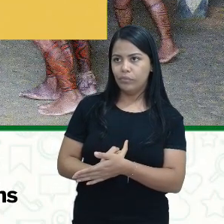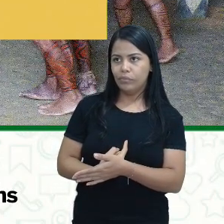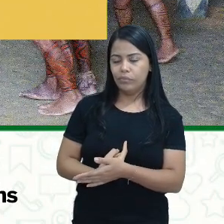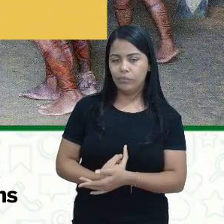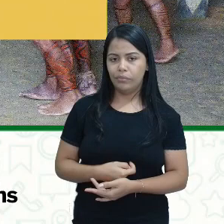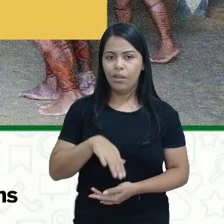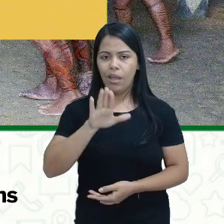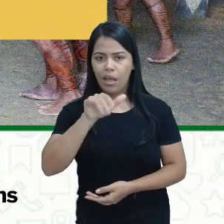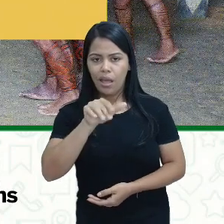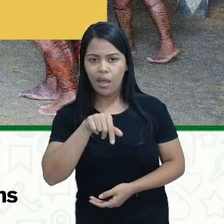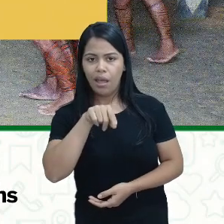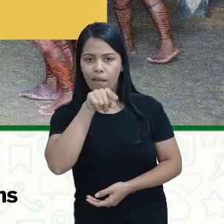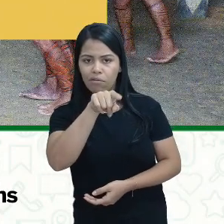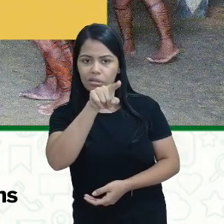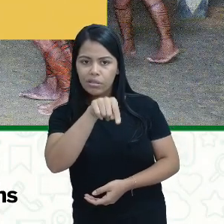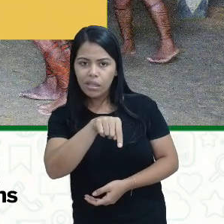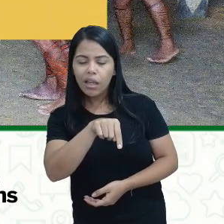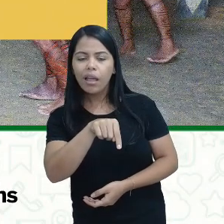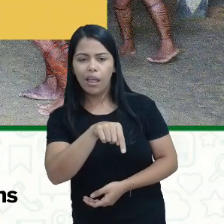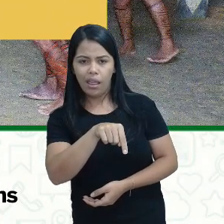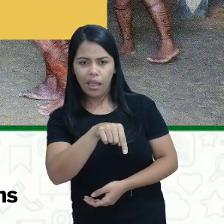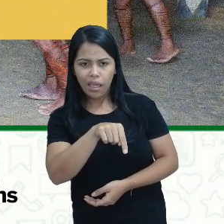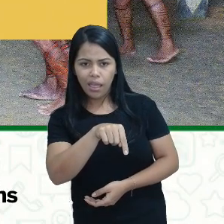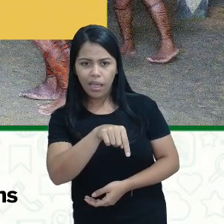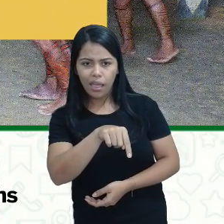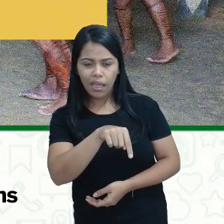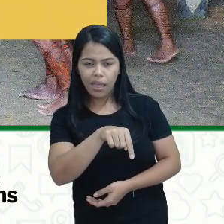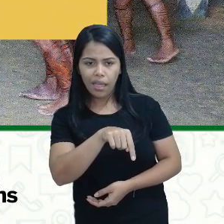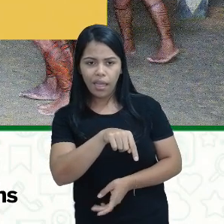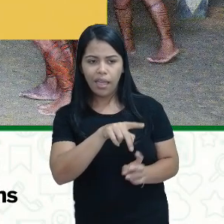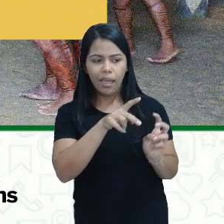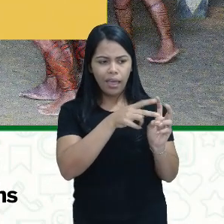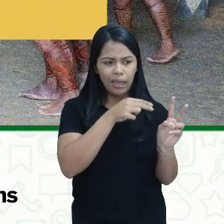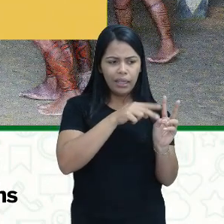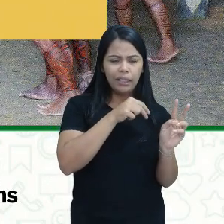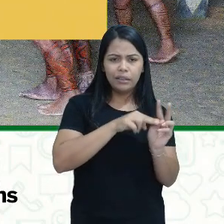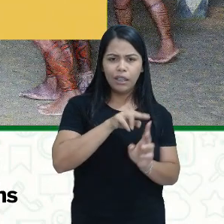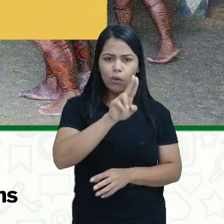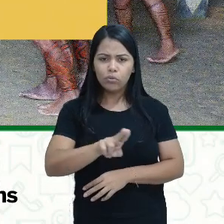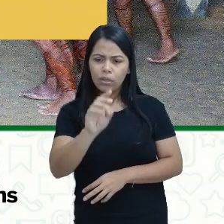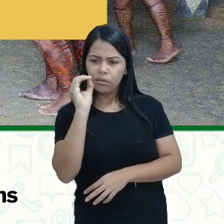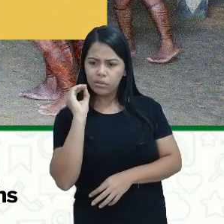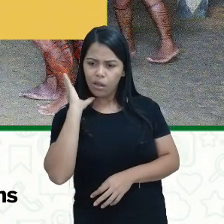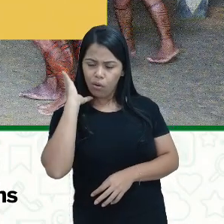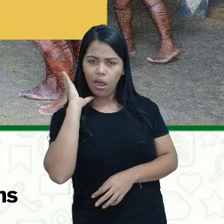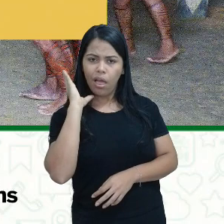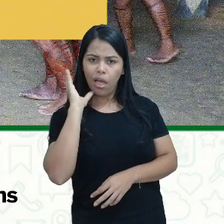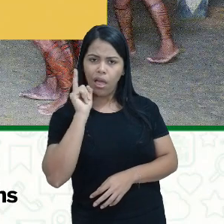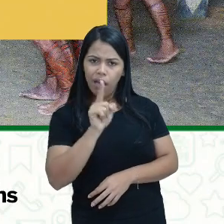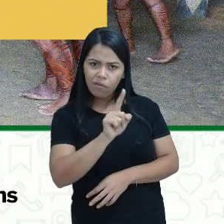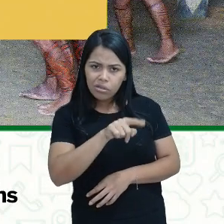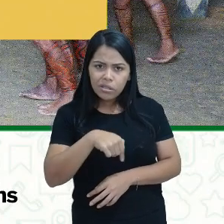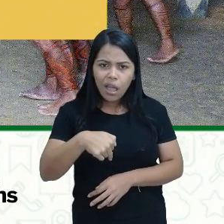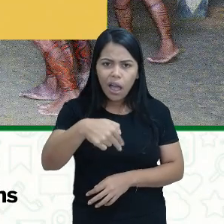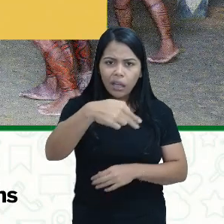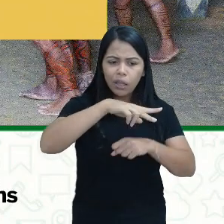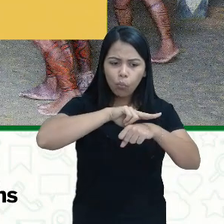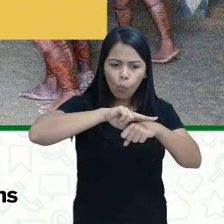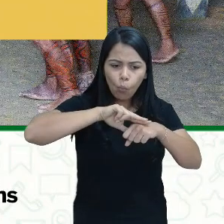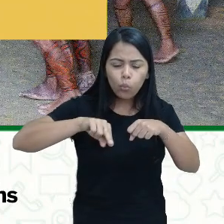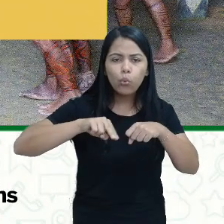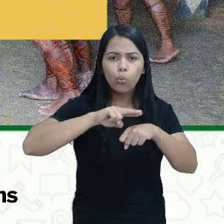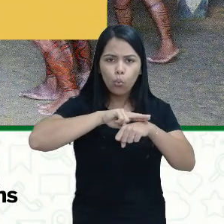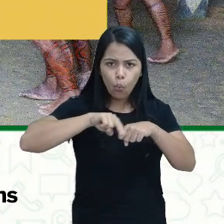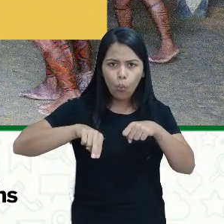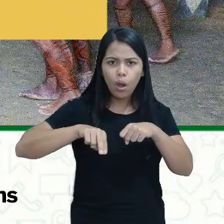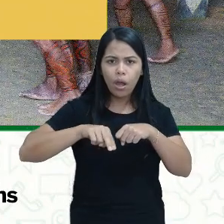índia? Usando celular? Você anda nua? Você come gente? Onde você mora?